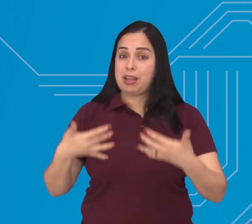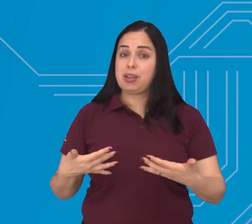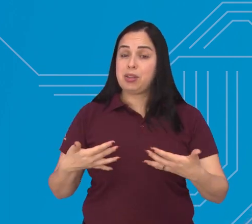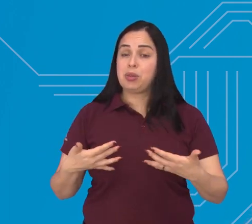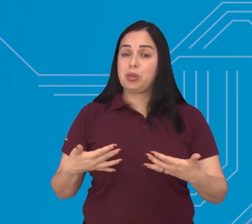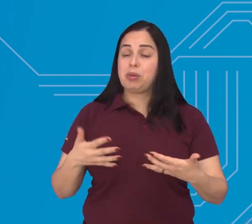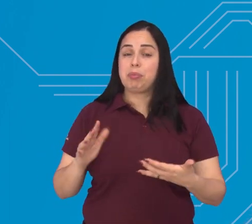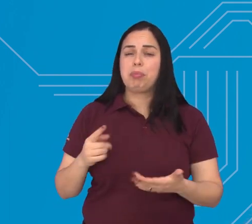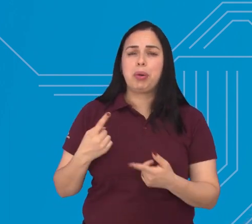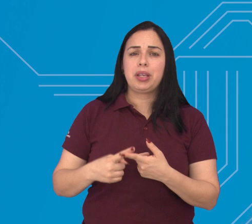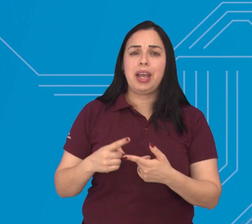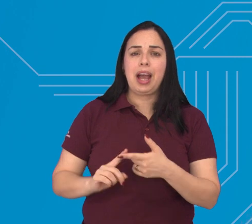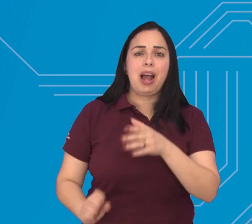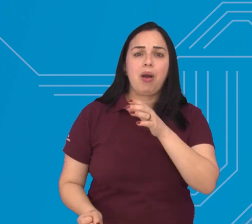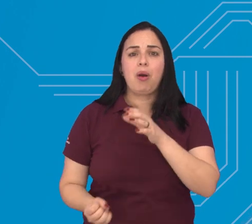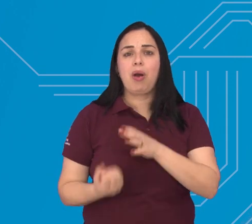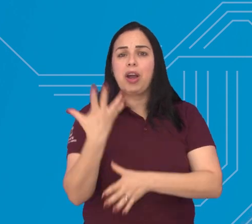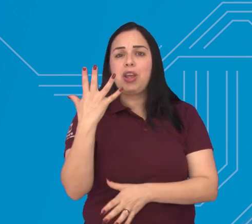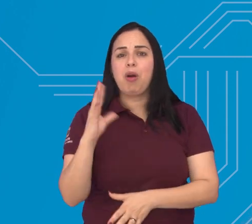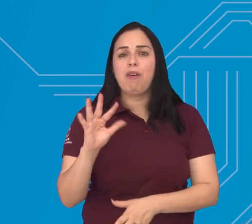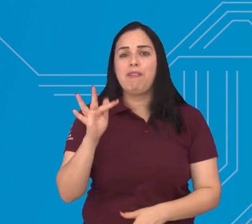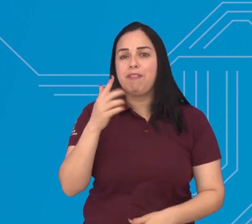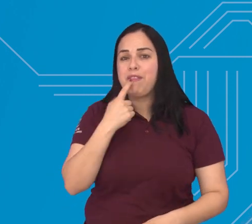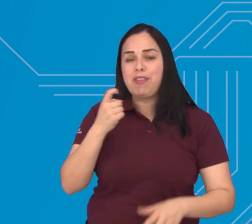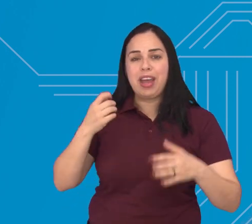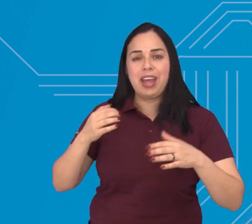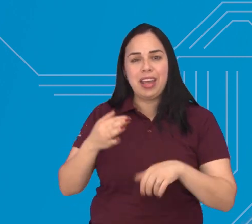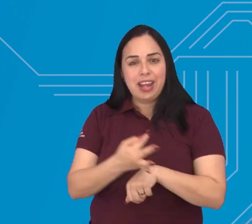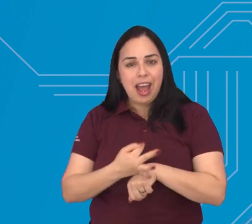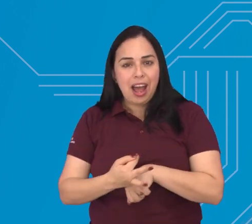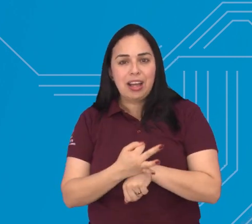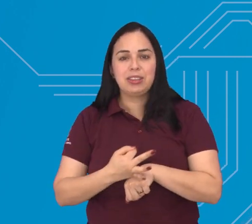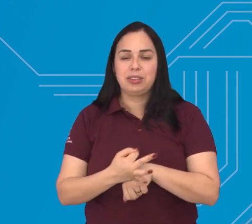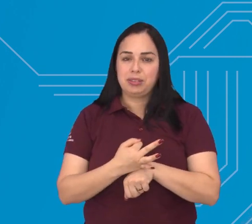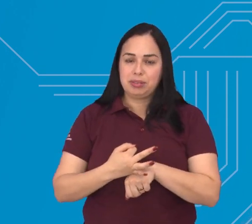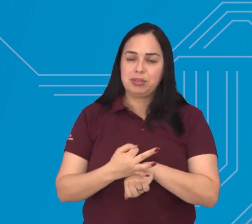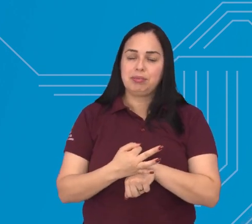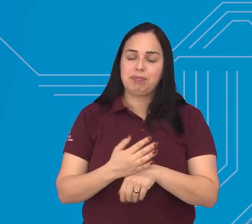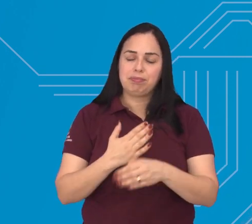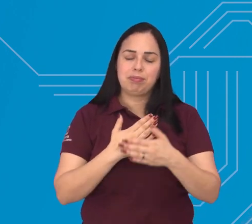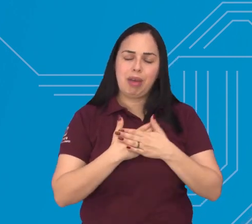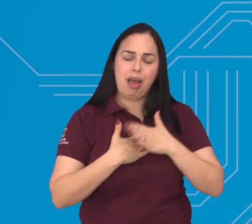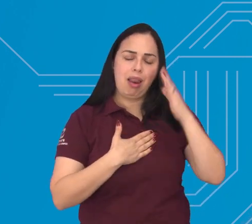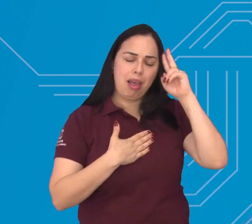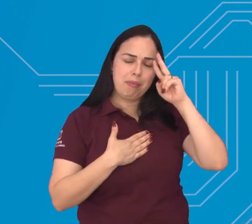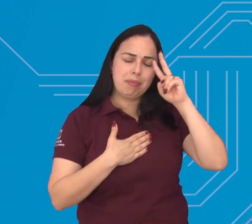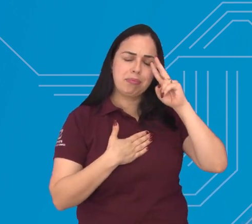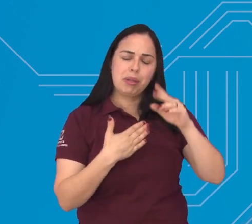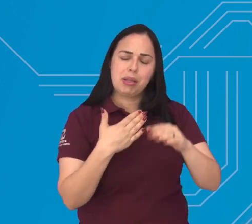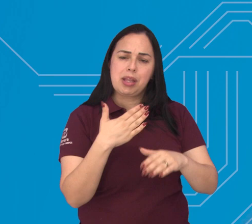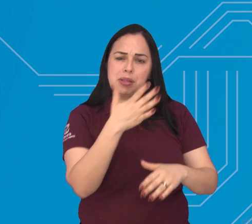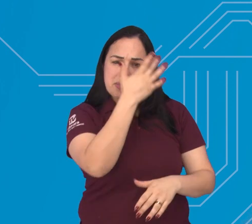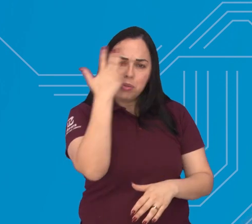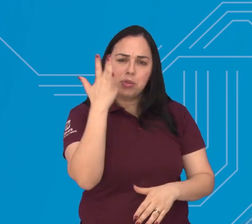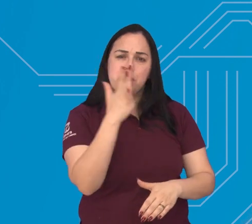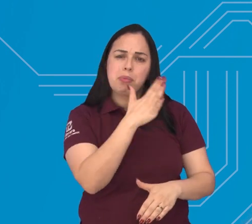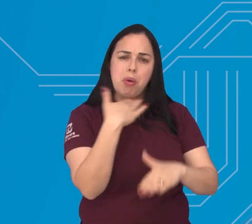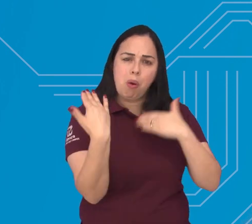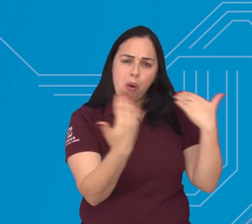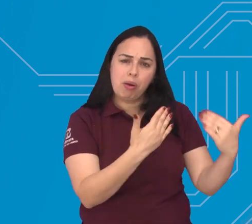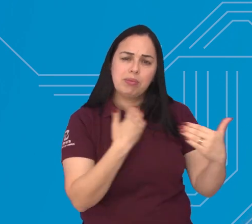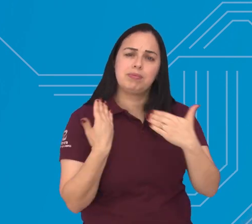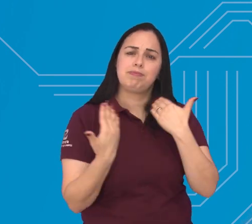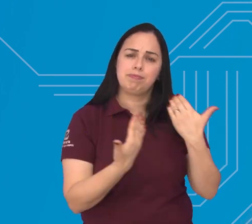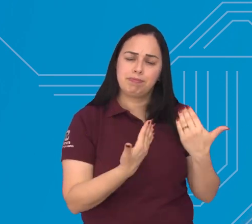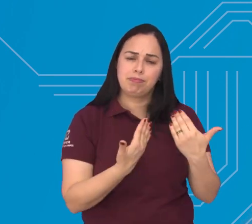um pouquinho da origem do feriado e também mostrar as tradições que unem fiéis em memória aos entes queridos. Para